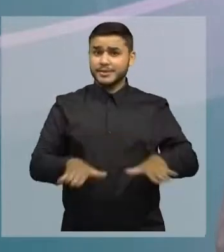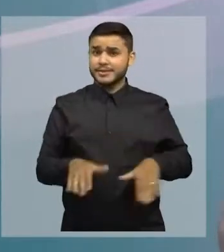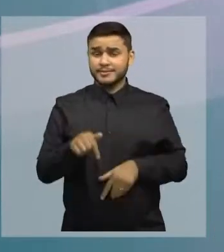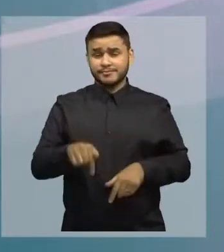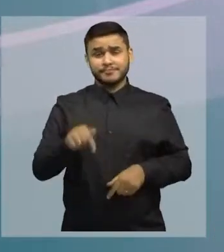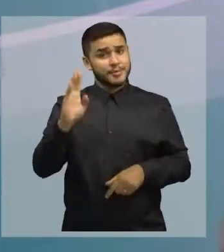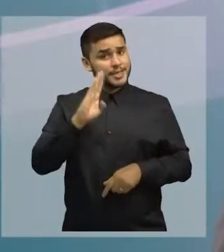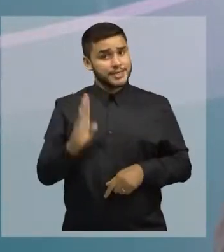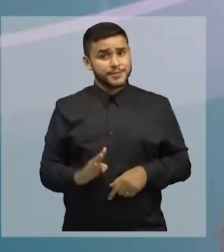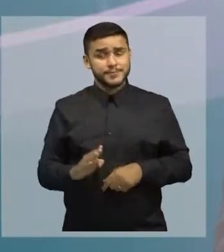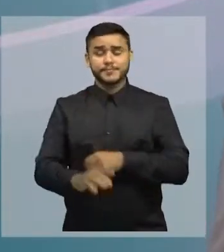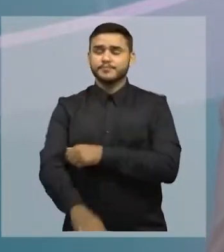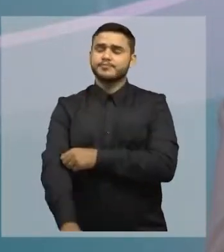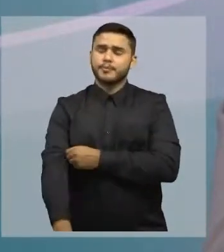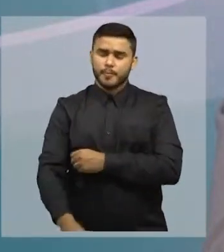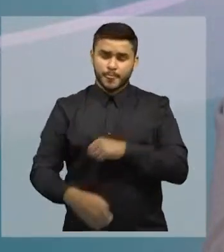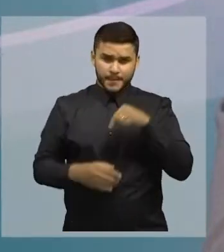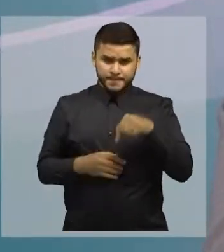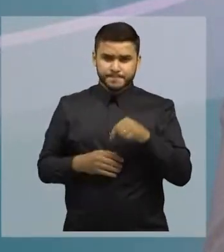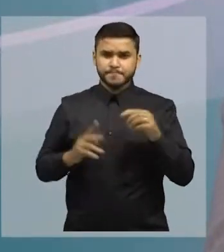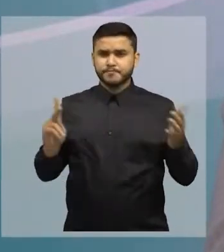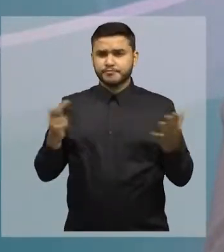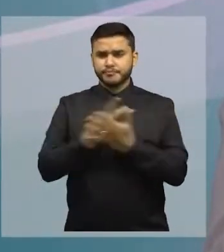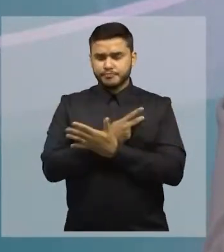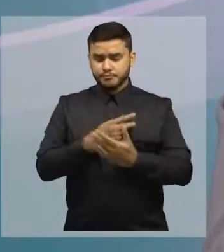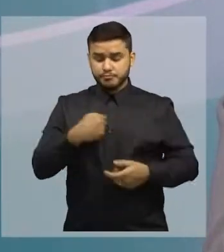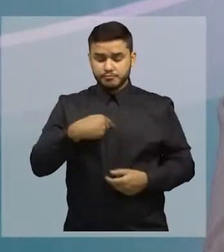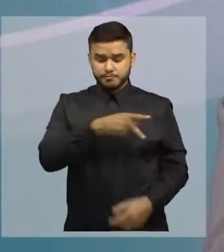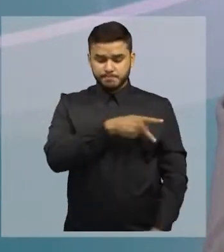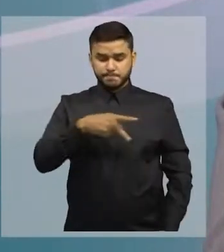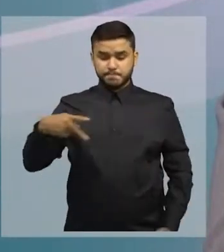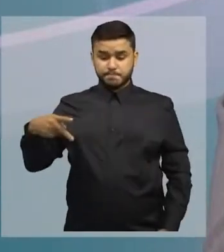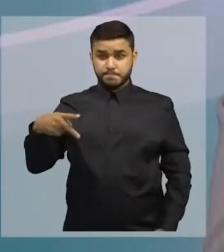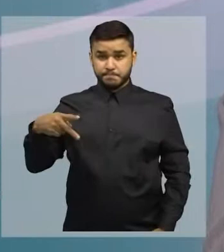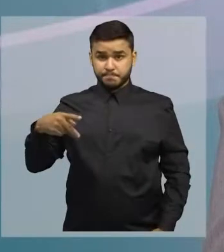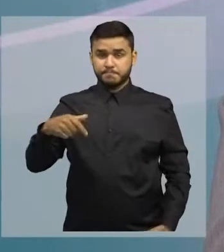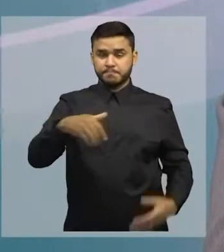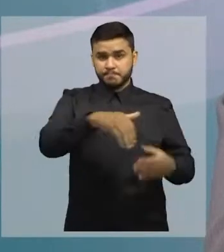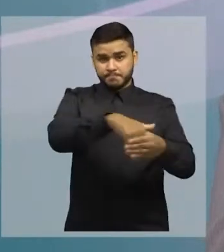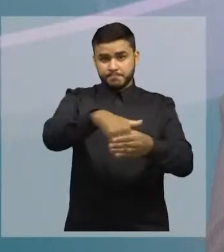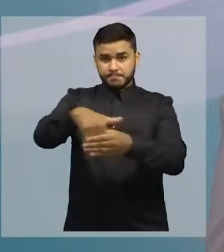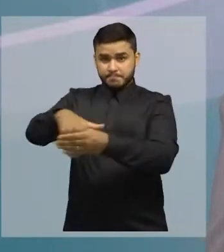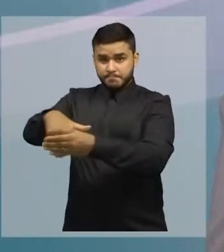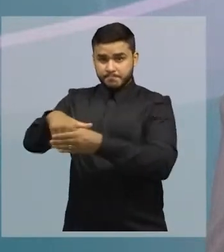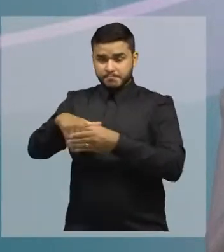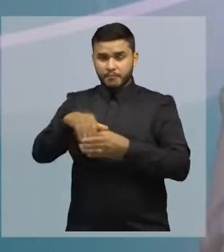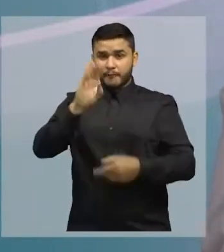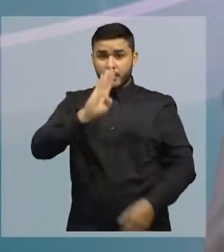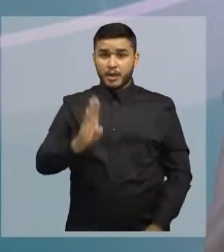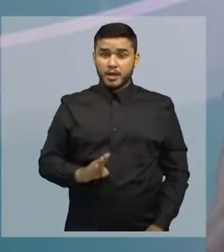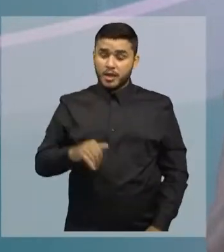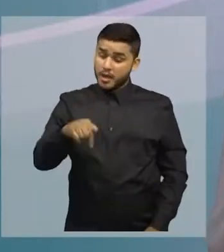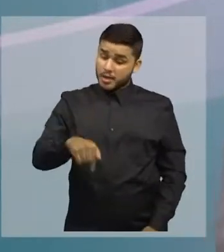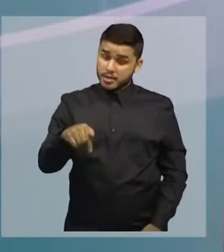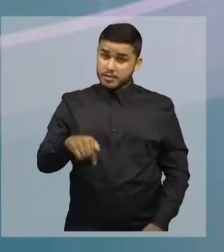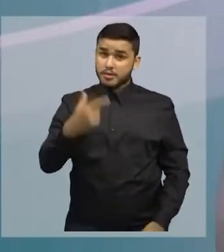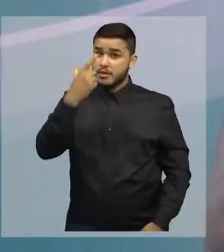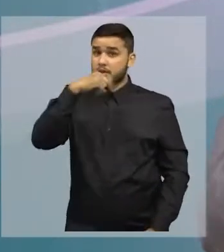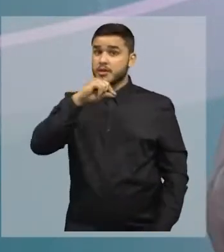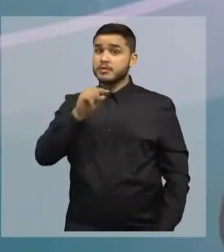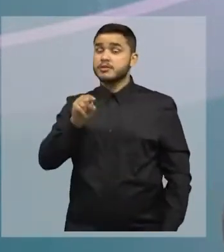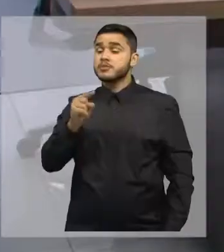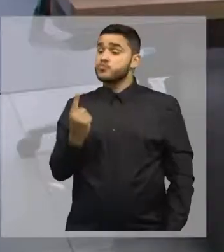O presidencialismo de coalizão, ou de cooptação, como alguns falam, é parte do pressuposto